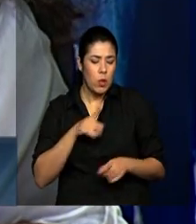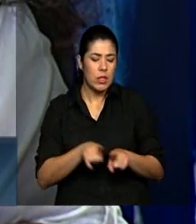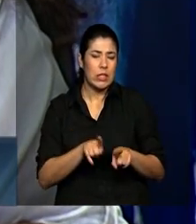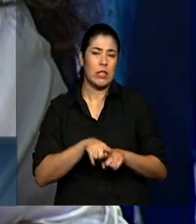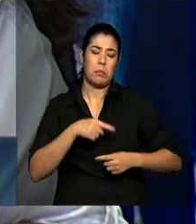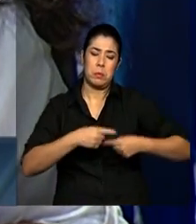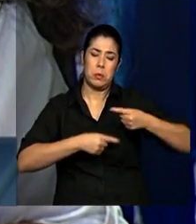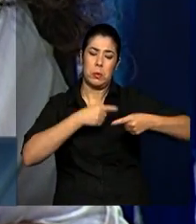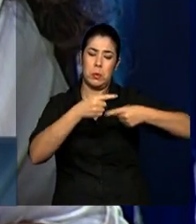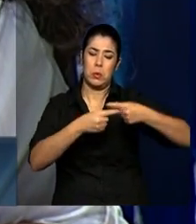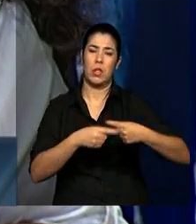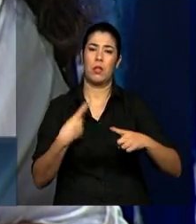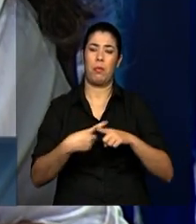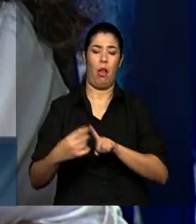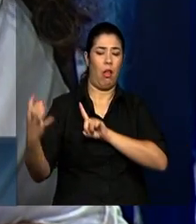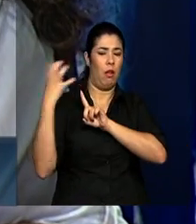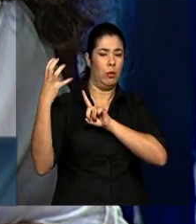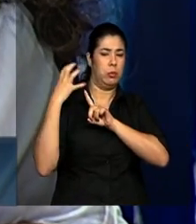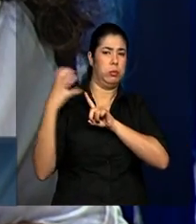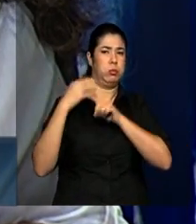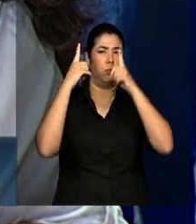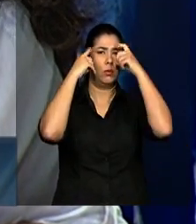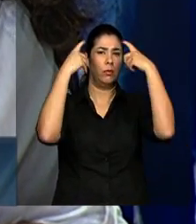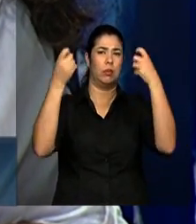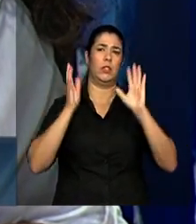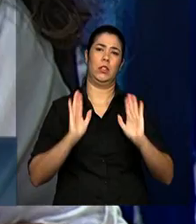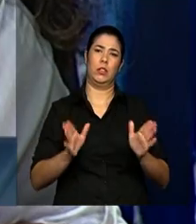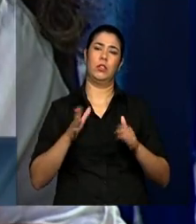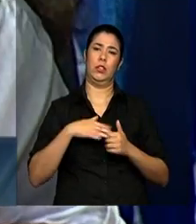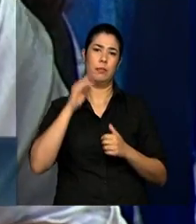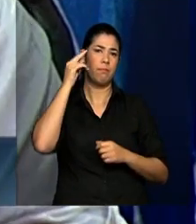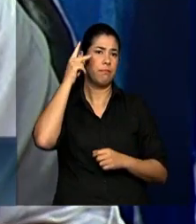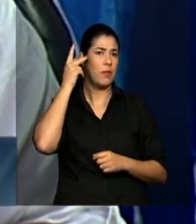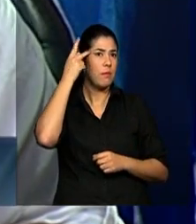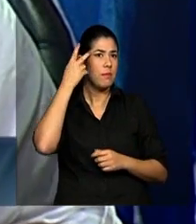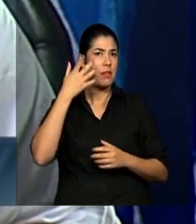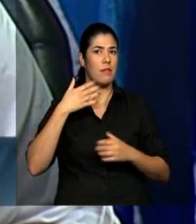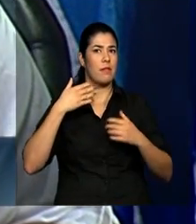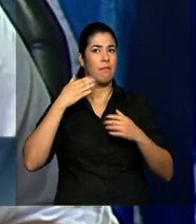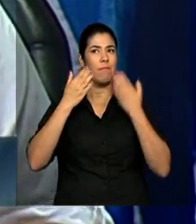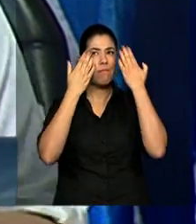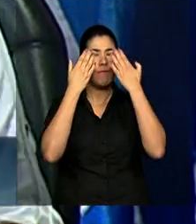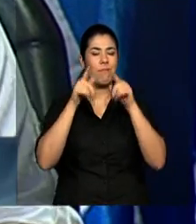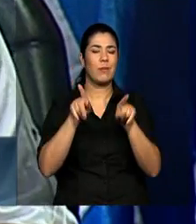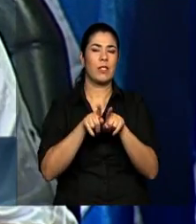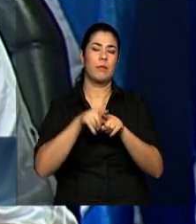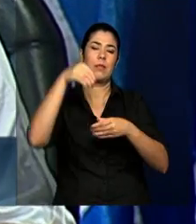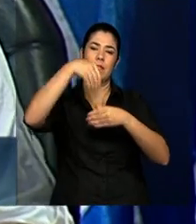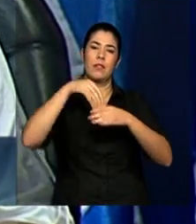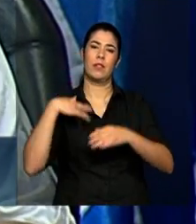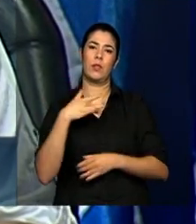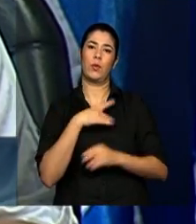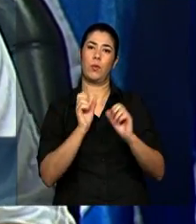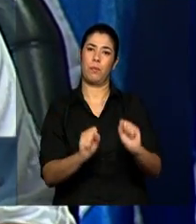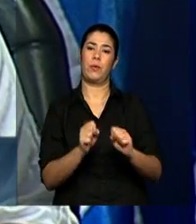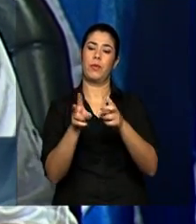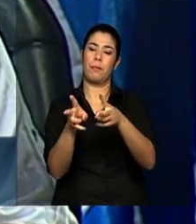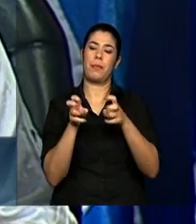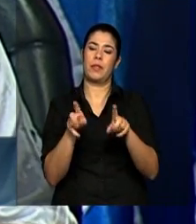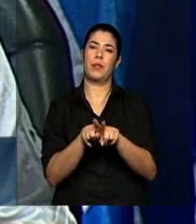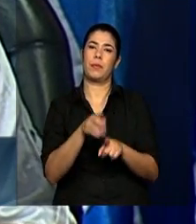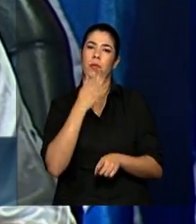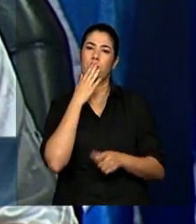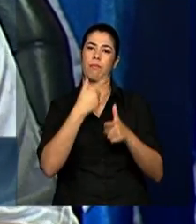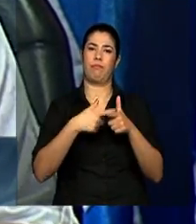consequências de uma situação de violência que ela vem sofrendo e que, com certeza, na saúde, ela pode ser identificada e ser